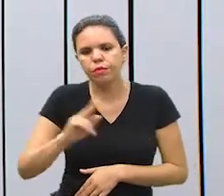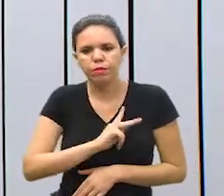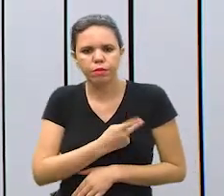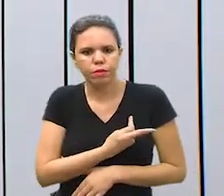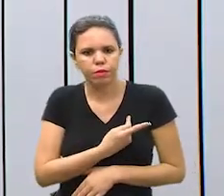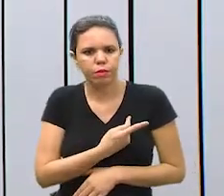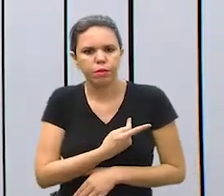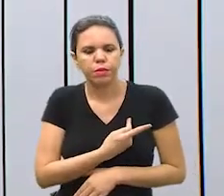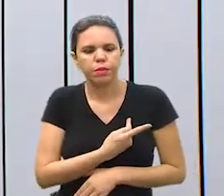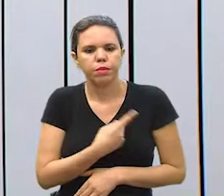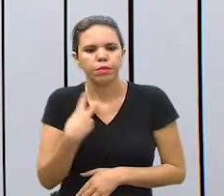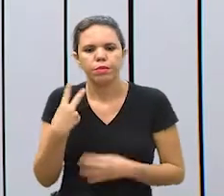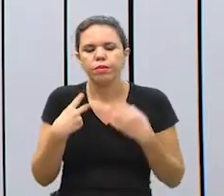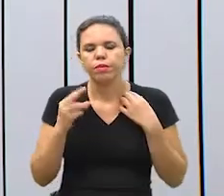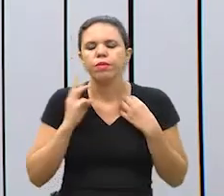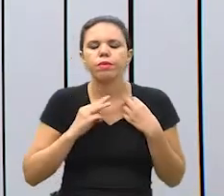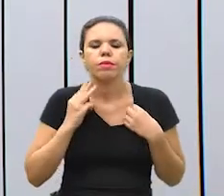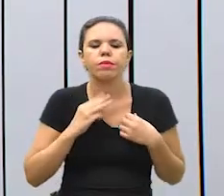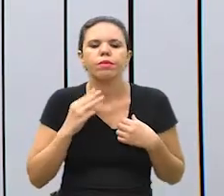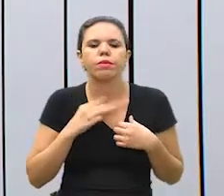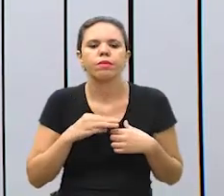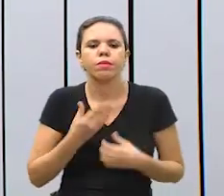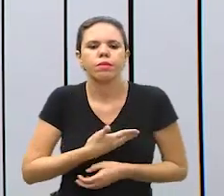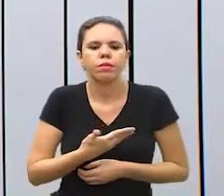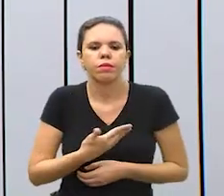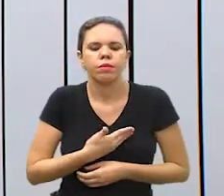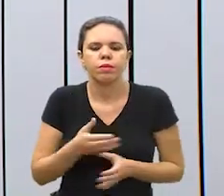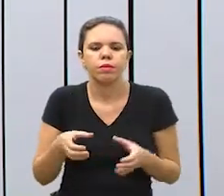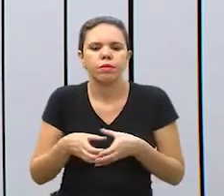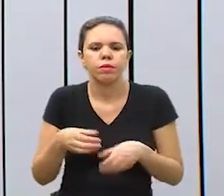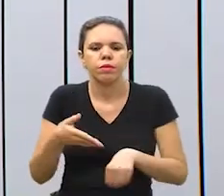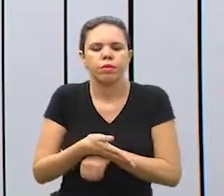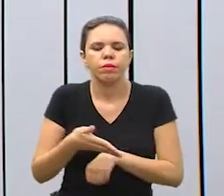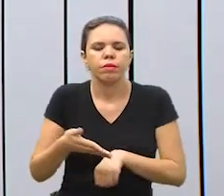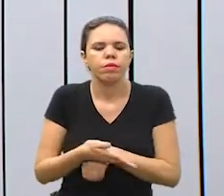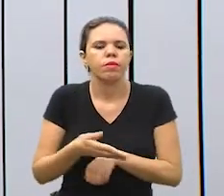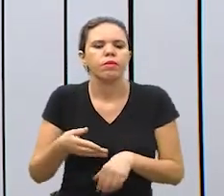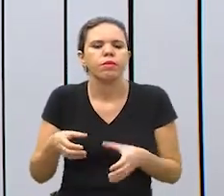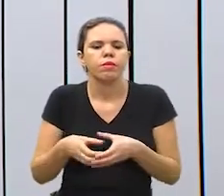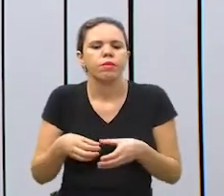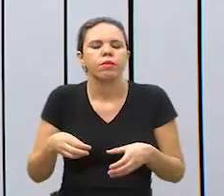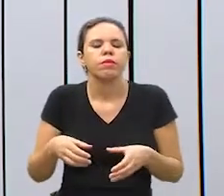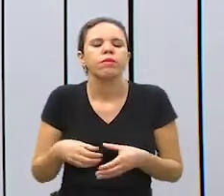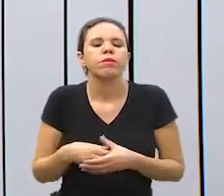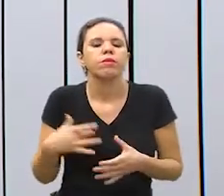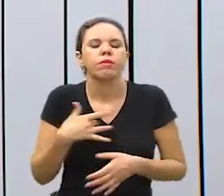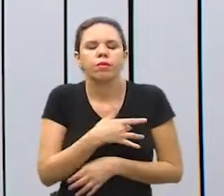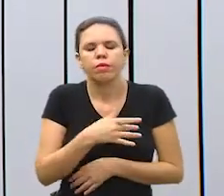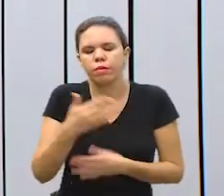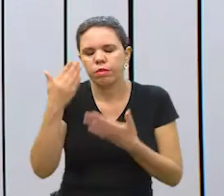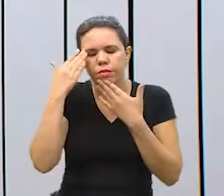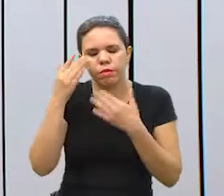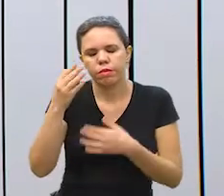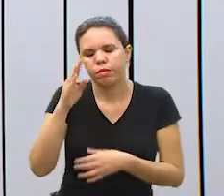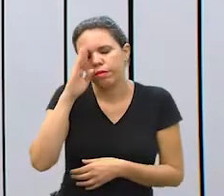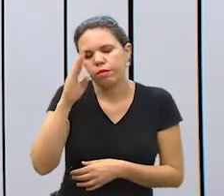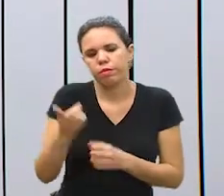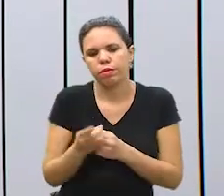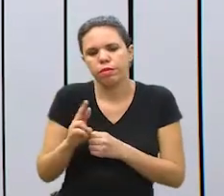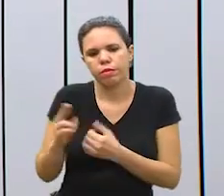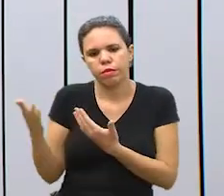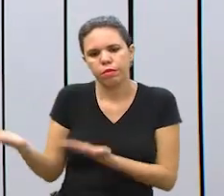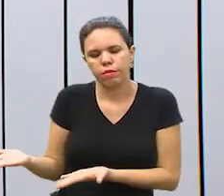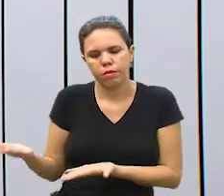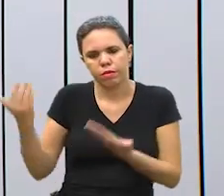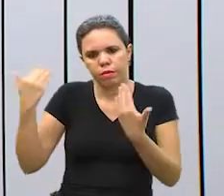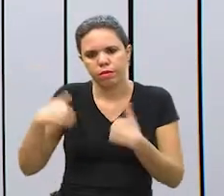Haddad, o Cecílio, nosso amigo, membro da Comissão de Saúde. Agradeço principalmente a doutora Carmen, que